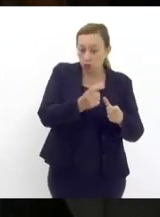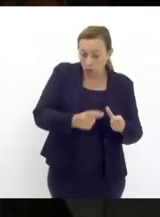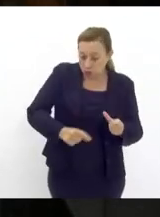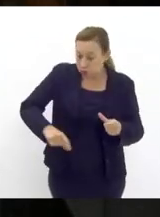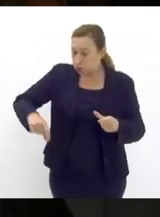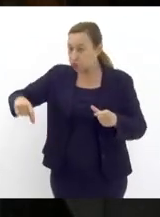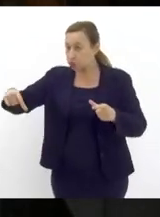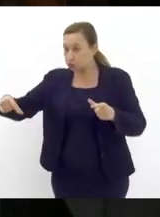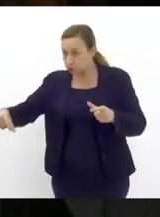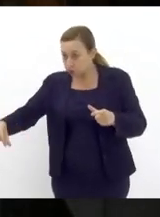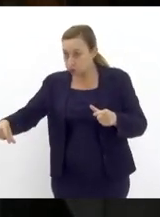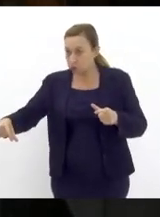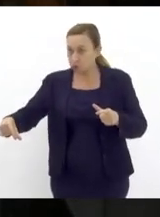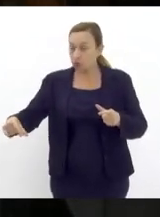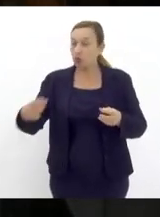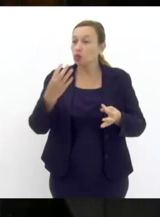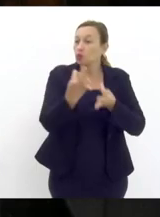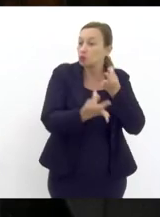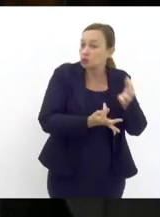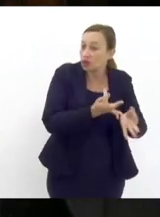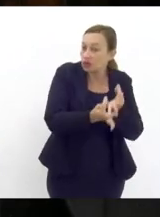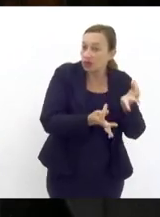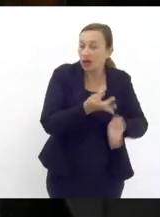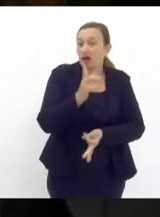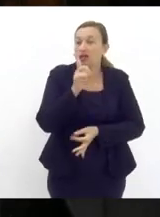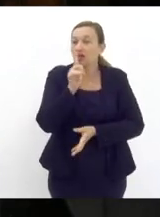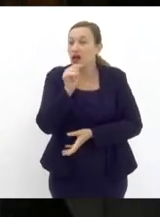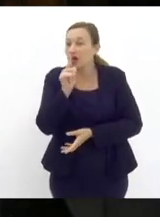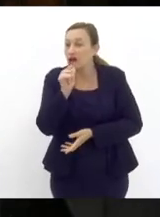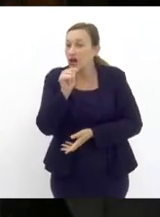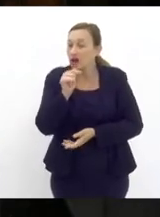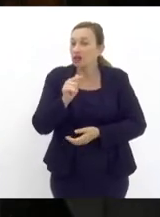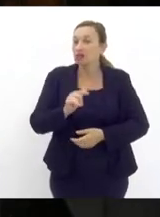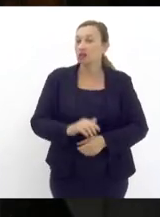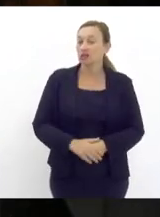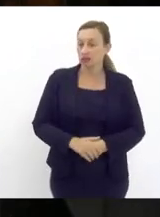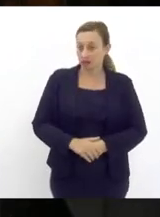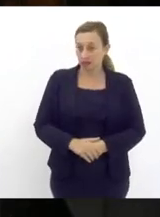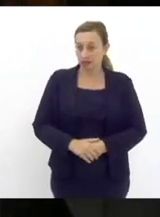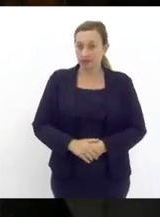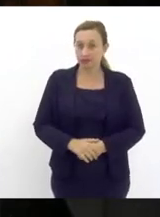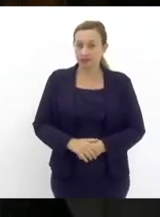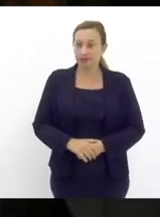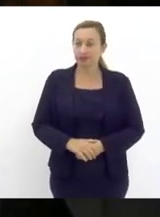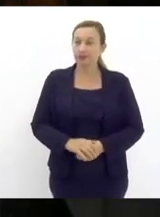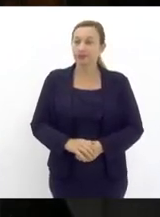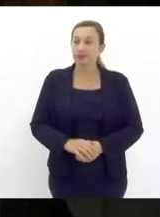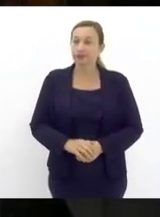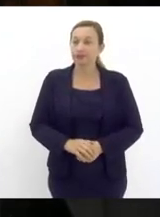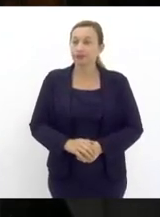devidamente tratado nos corpos hídricos esse plano